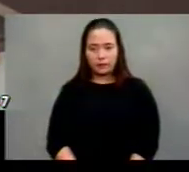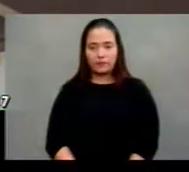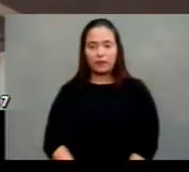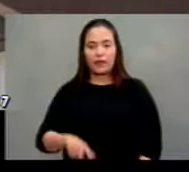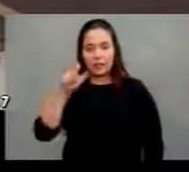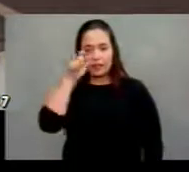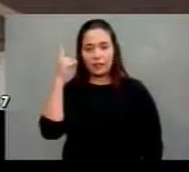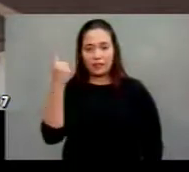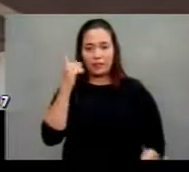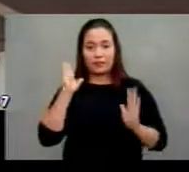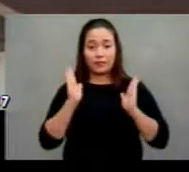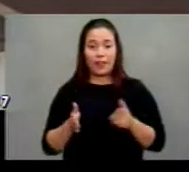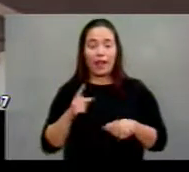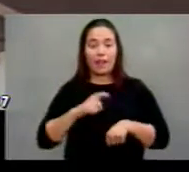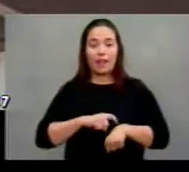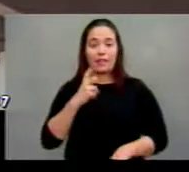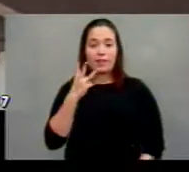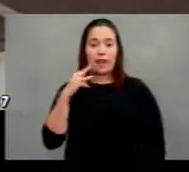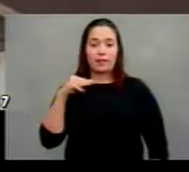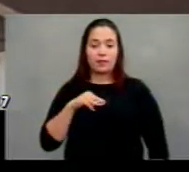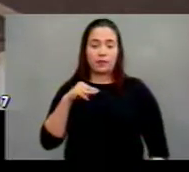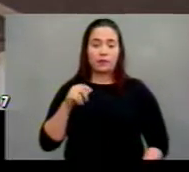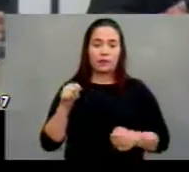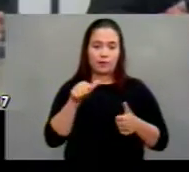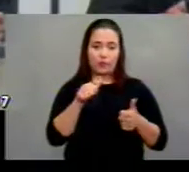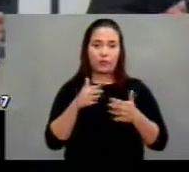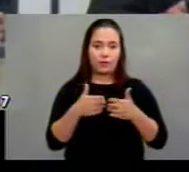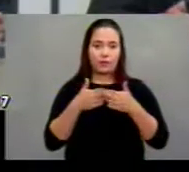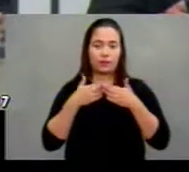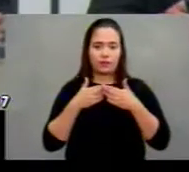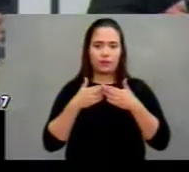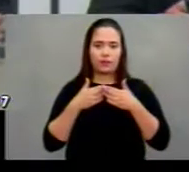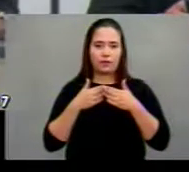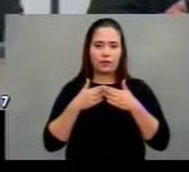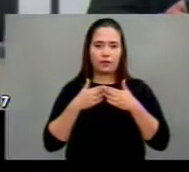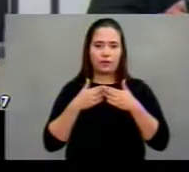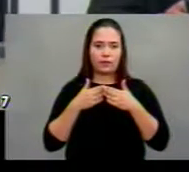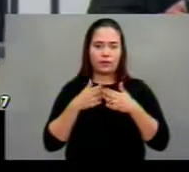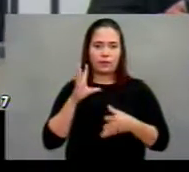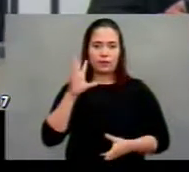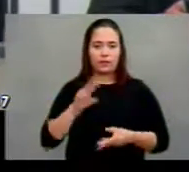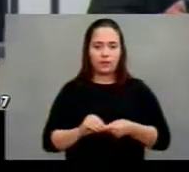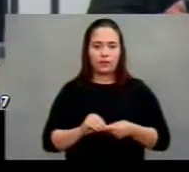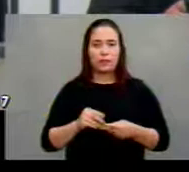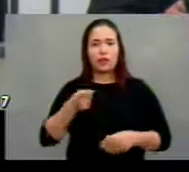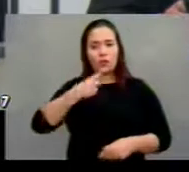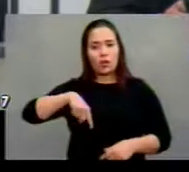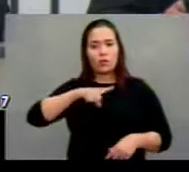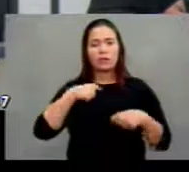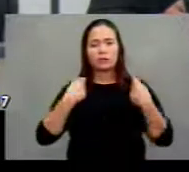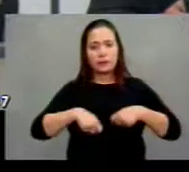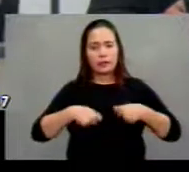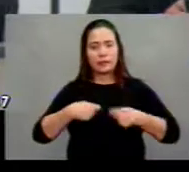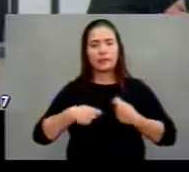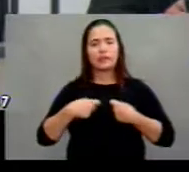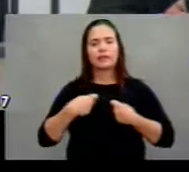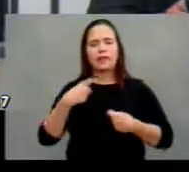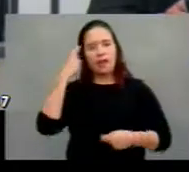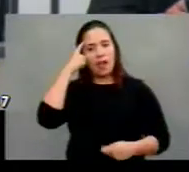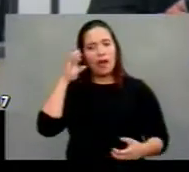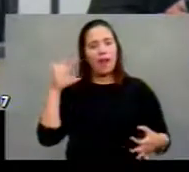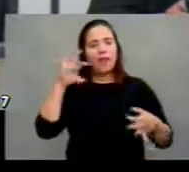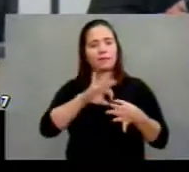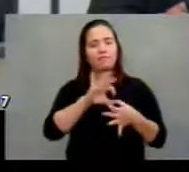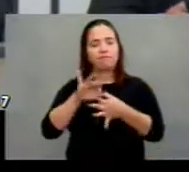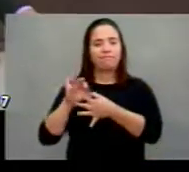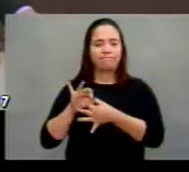Roseno, eu já dei 3 minutos a Vossa Excelência. Então, eu queria pedir a compreensão, por gentileza. Portanto, é necessário juntar as pontas